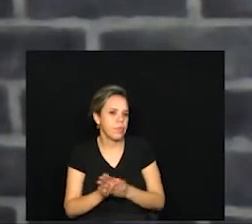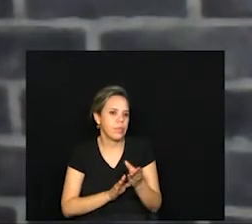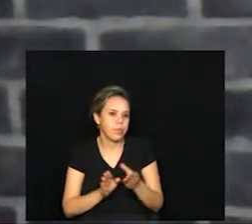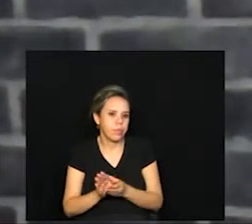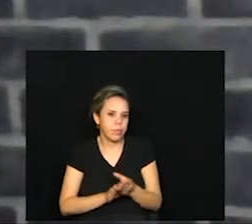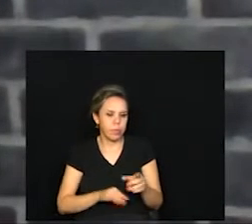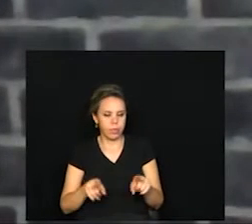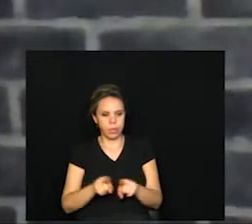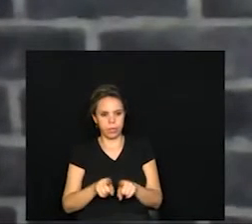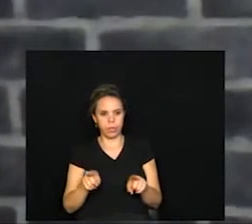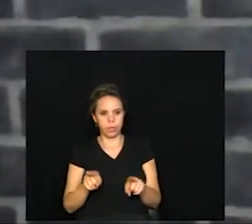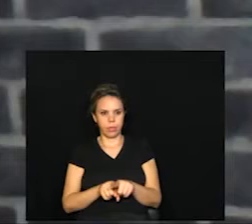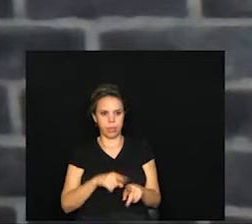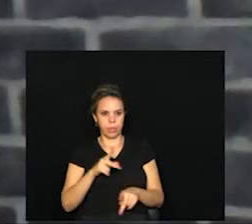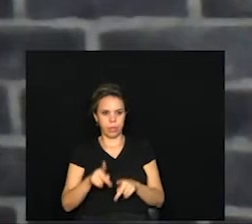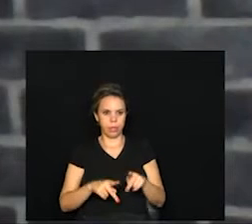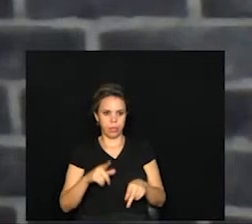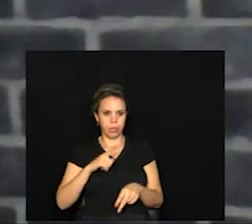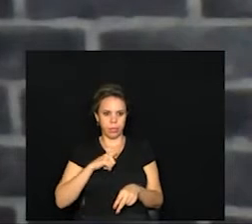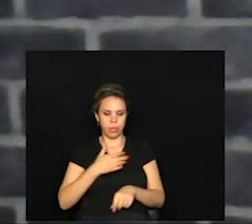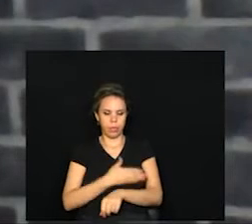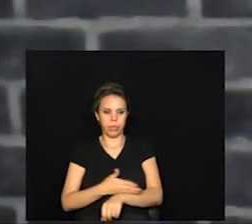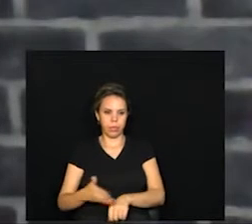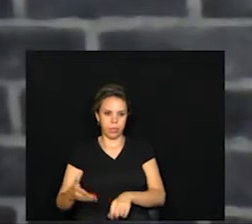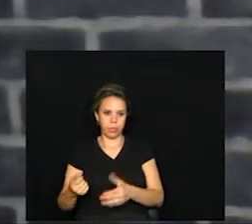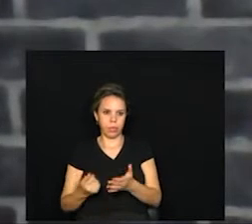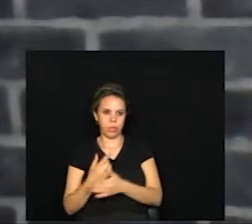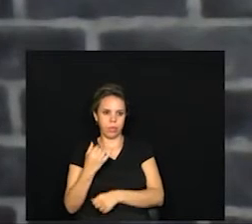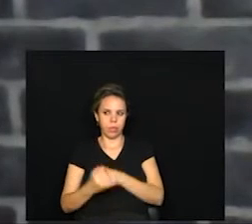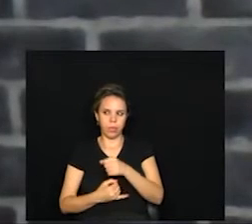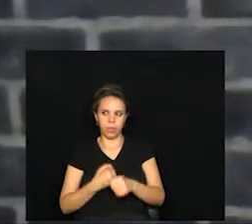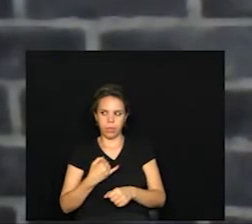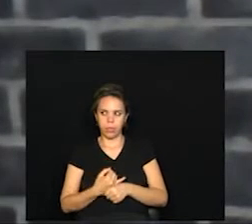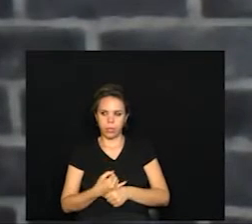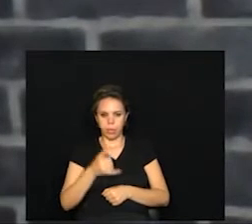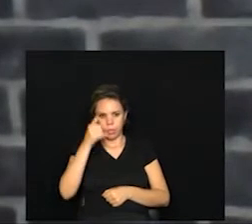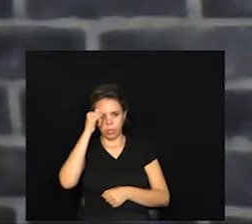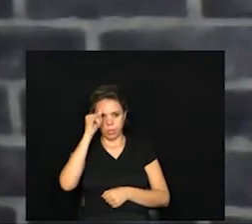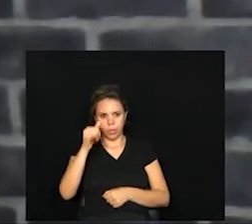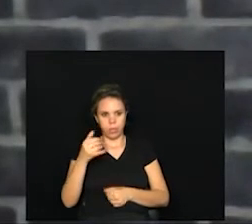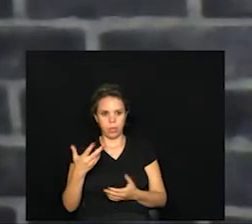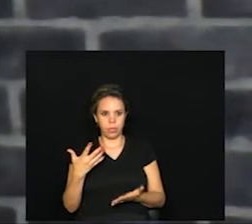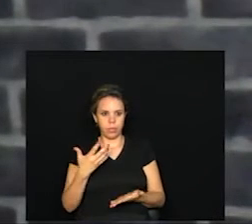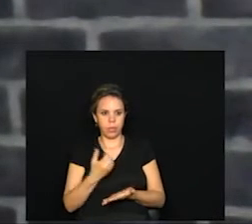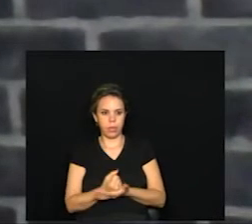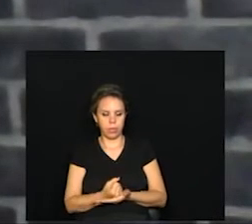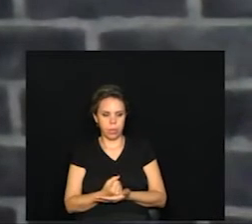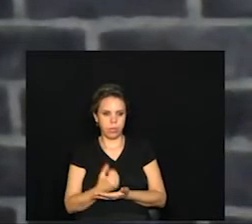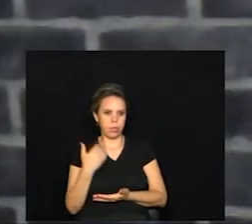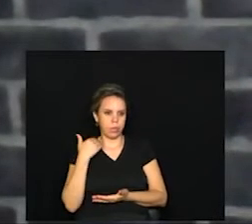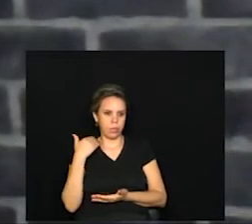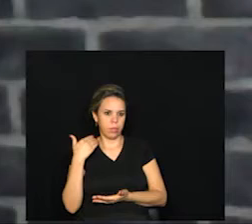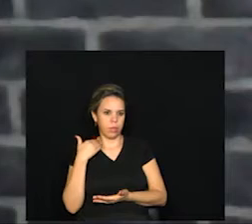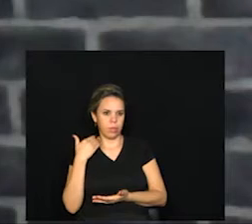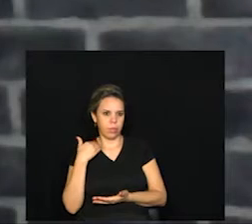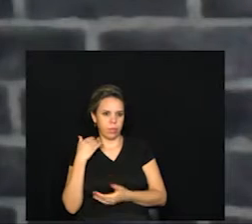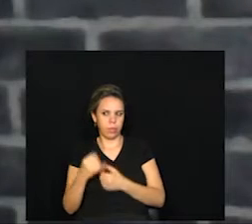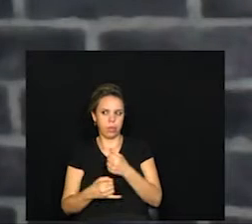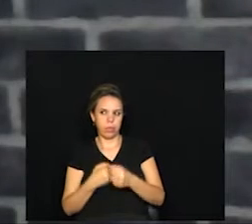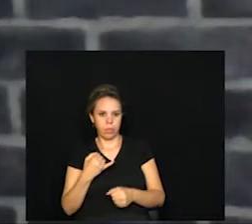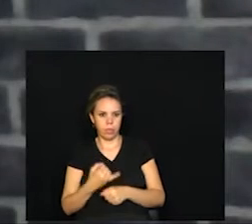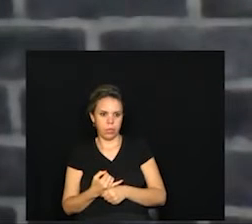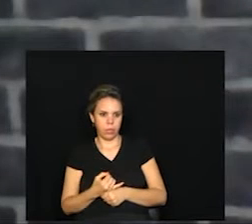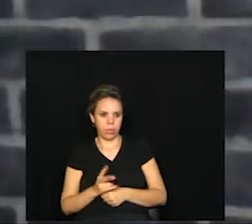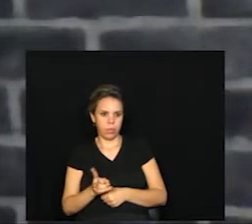também, mesmo que o consumidor tenha o costume de comprar pela internet, evitar salvar dados bancários nos sites, né?